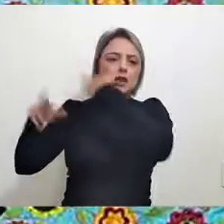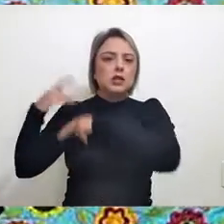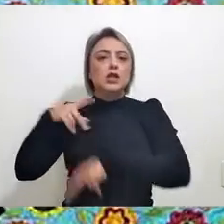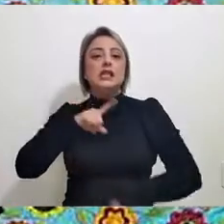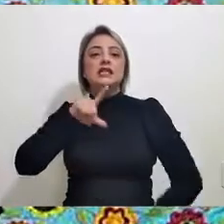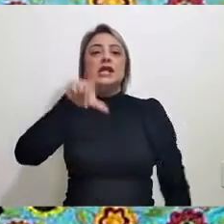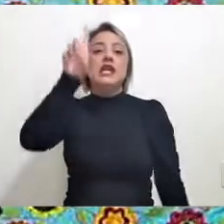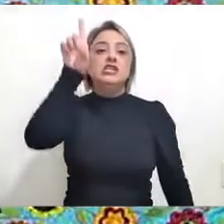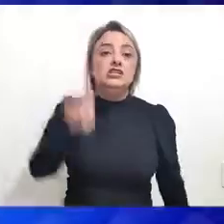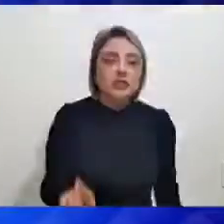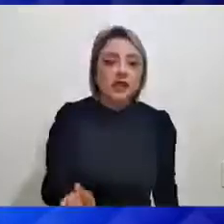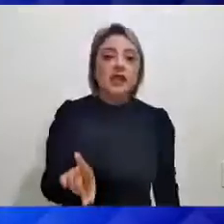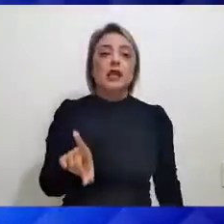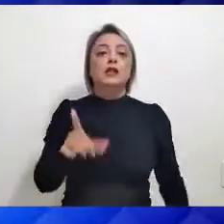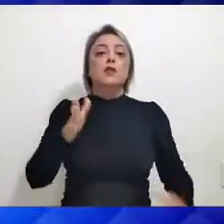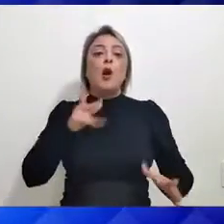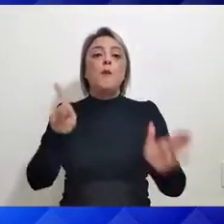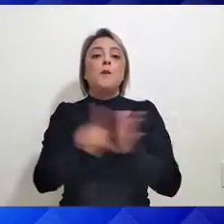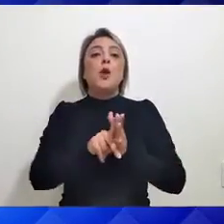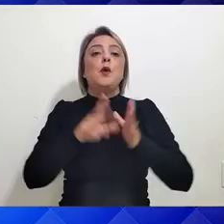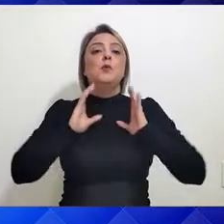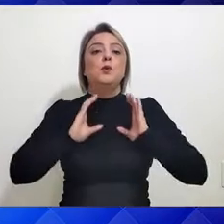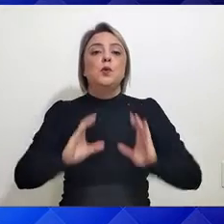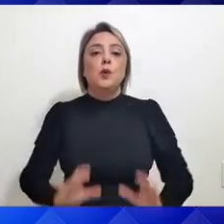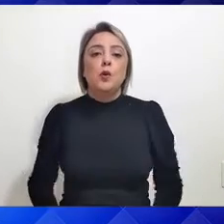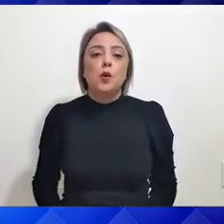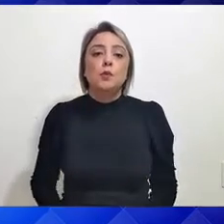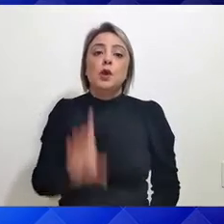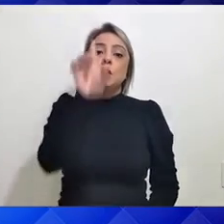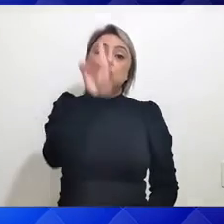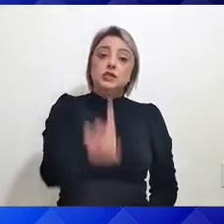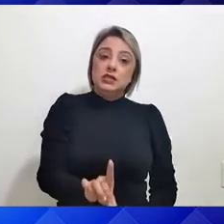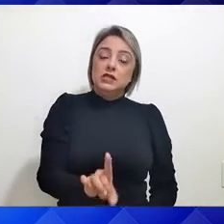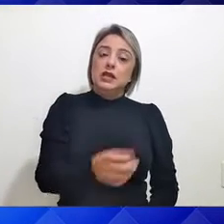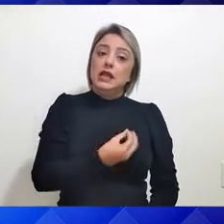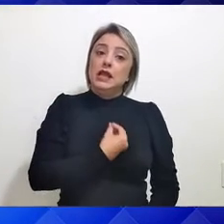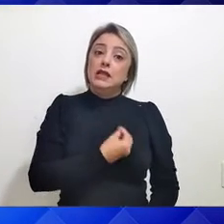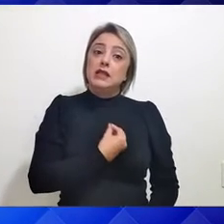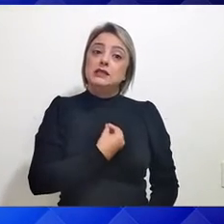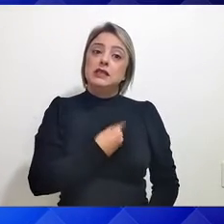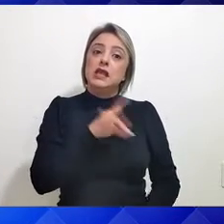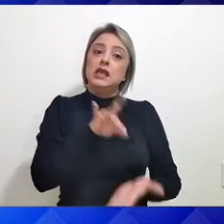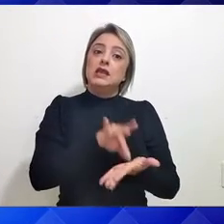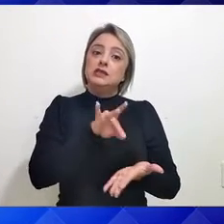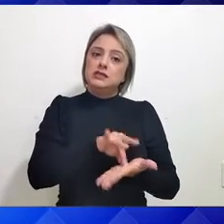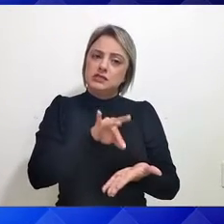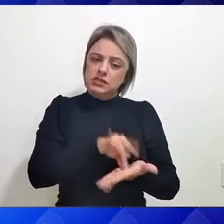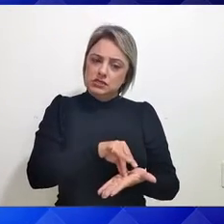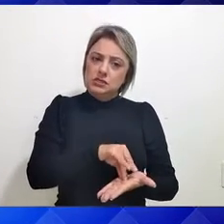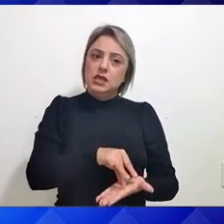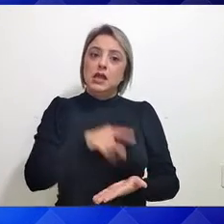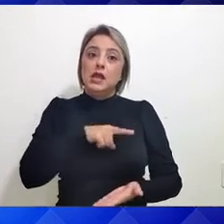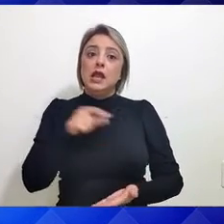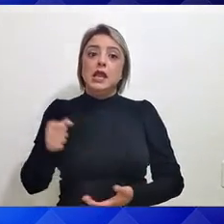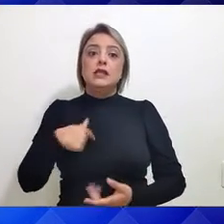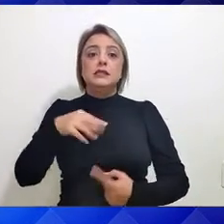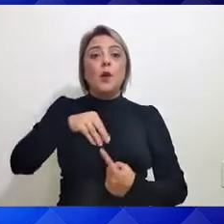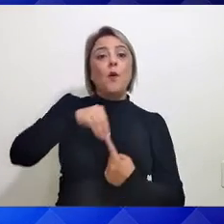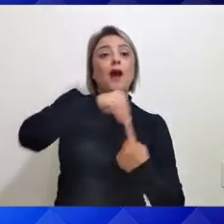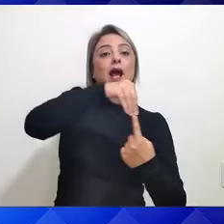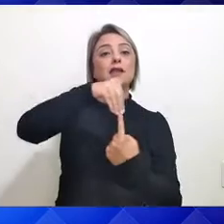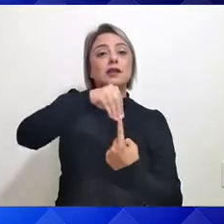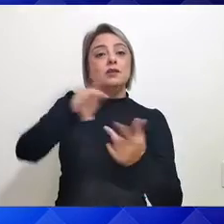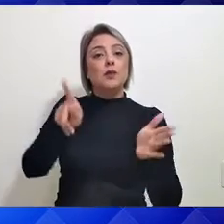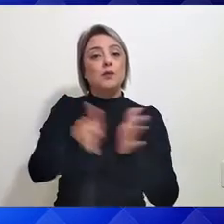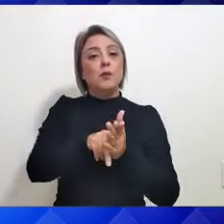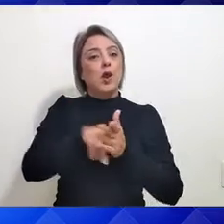declarou que essa lei é inconstitucional, como é, né? Então, eu espero que isso aí já seja um precedente para que a gente barre isso